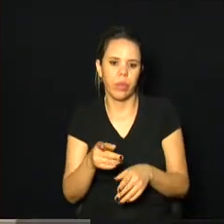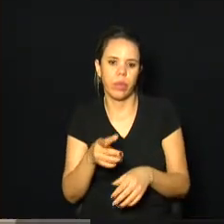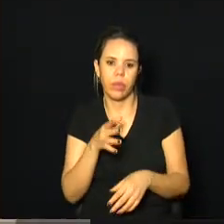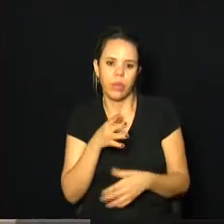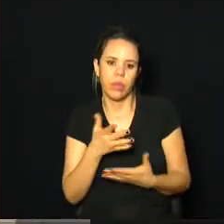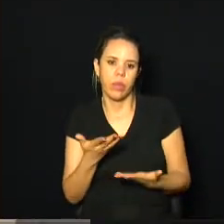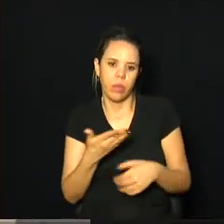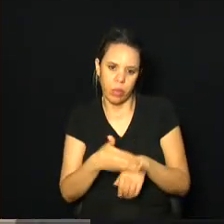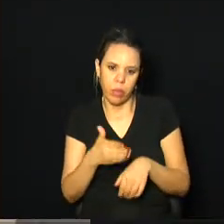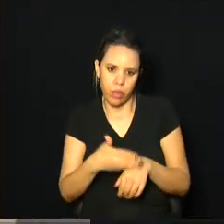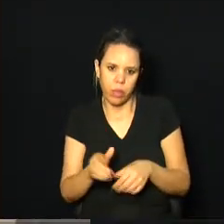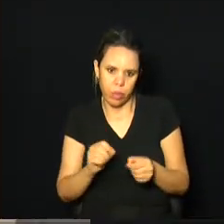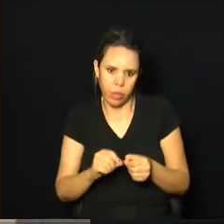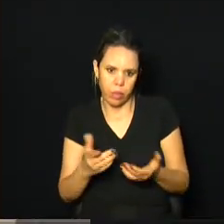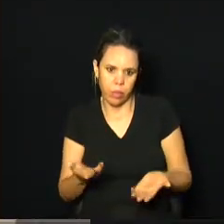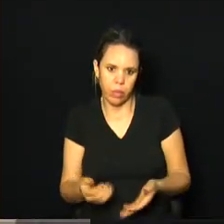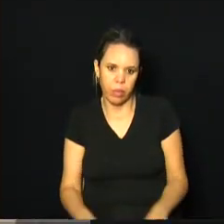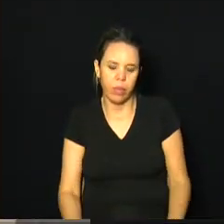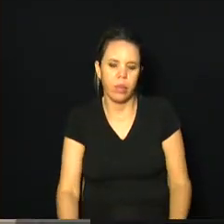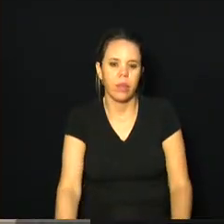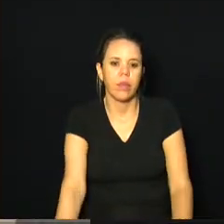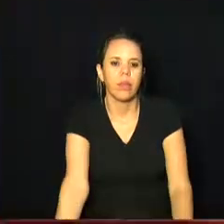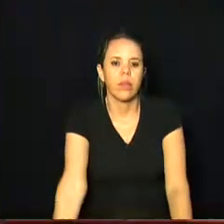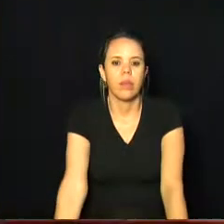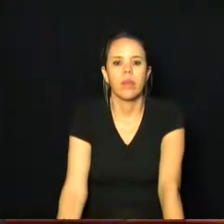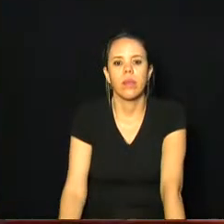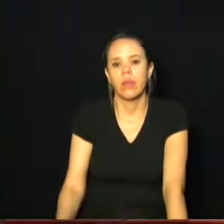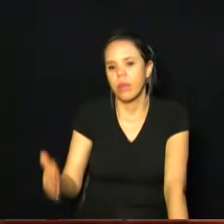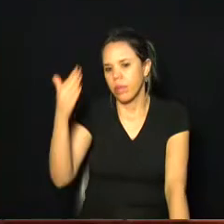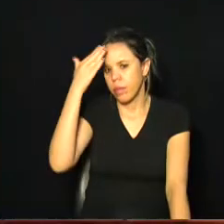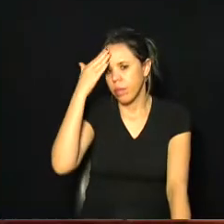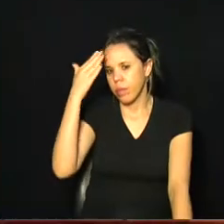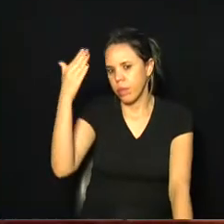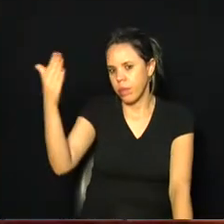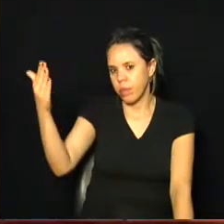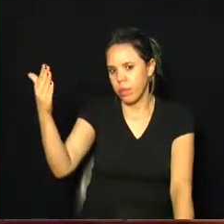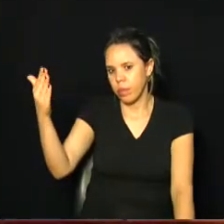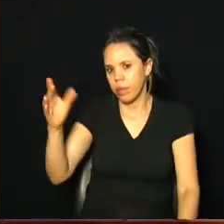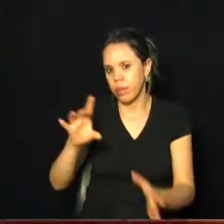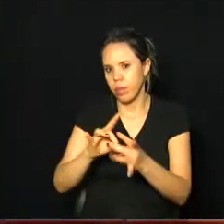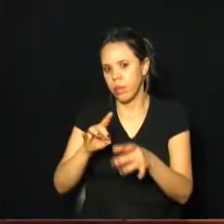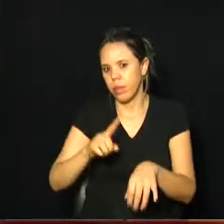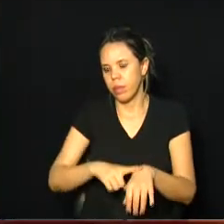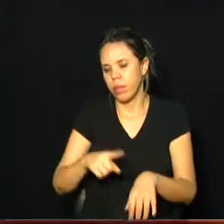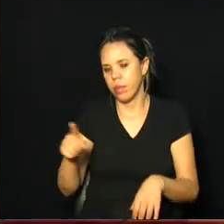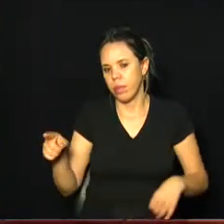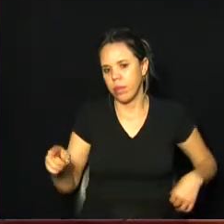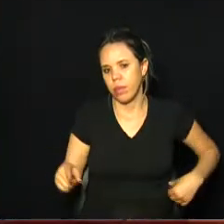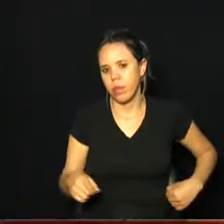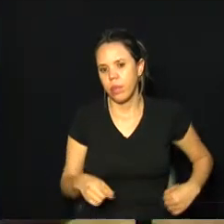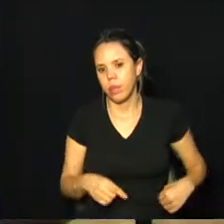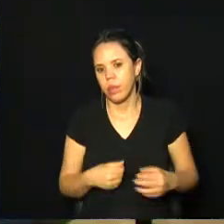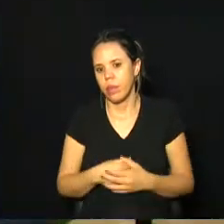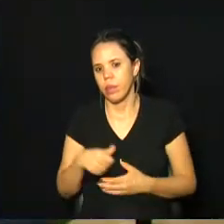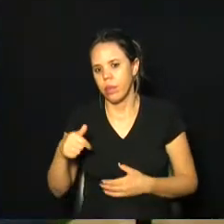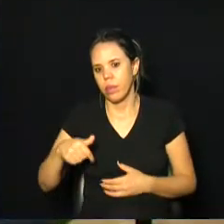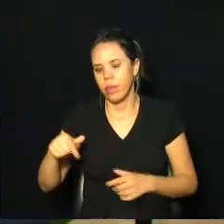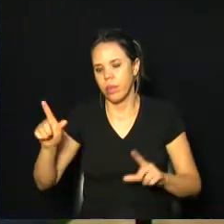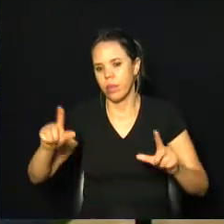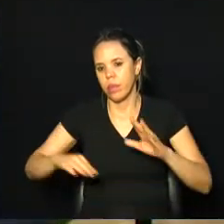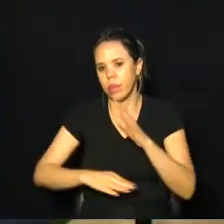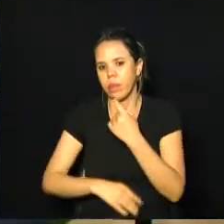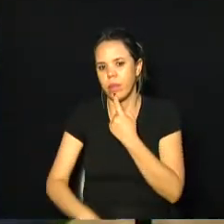realmente fazer o treinamento com a gente. Pampa, muito obrigado pela disponibilidade do seu tempo aqui com a TV